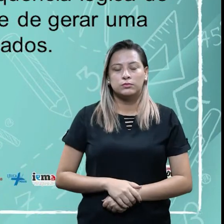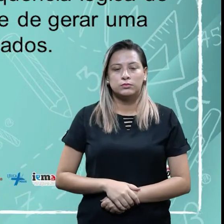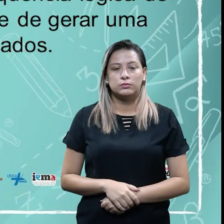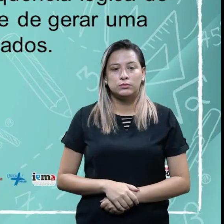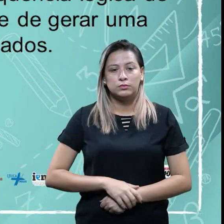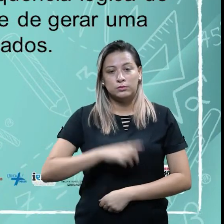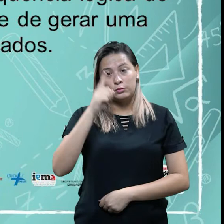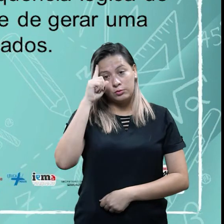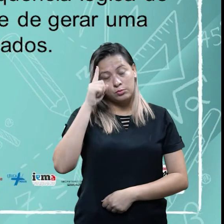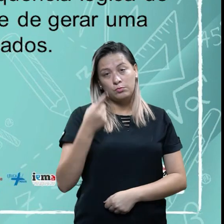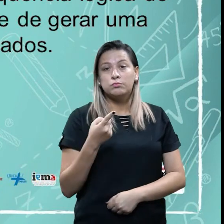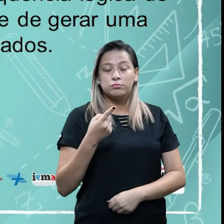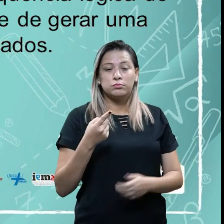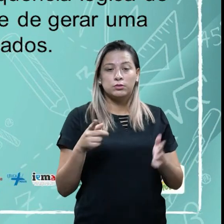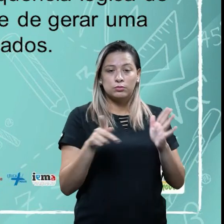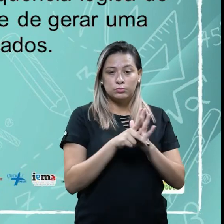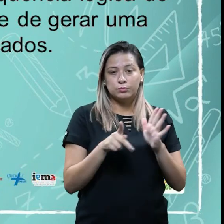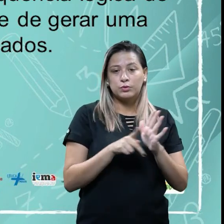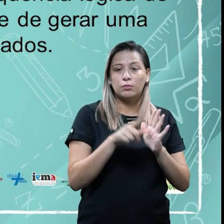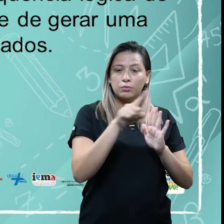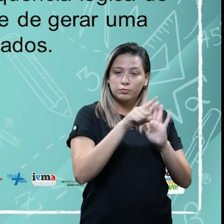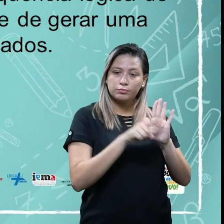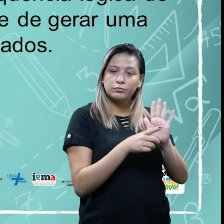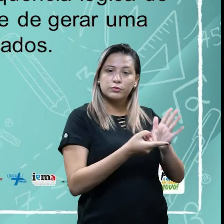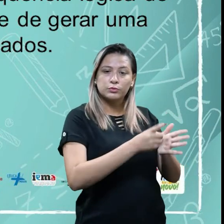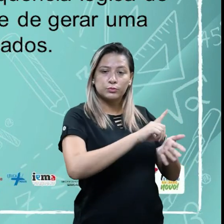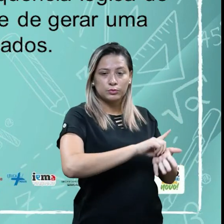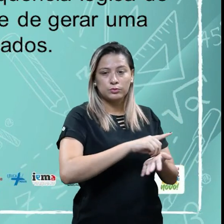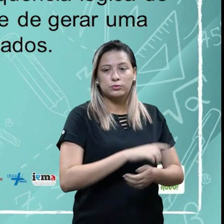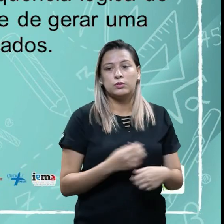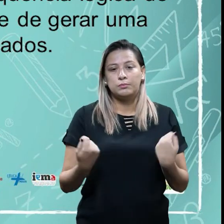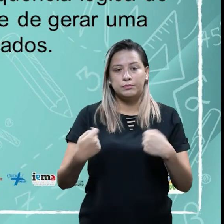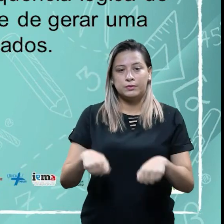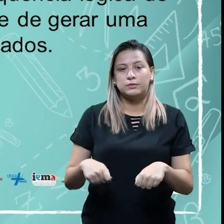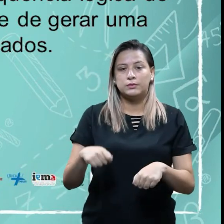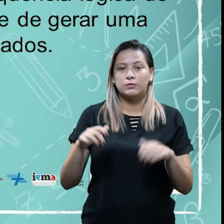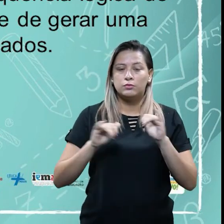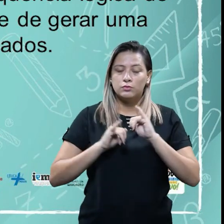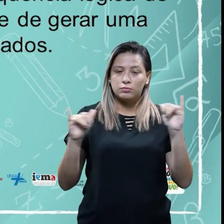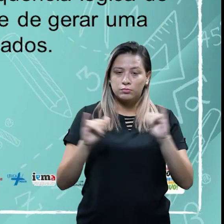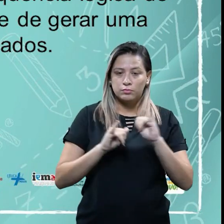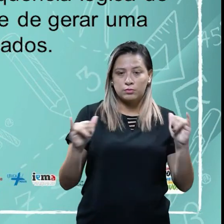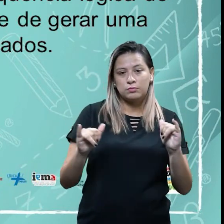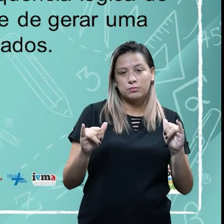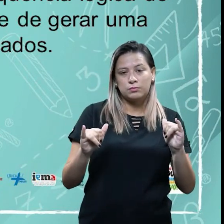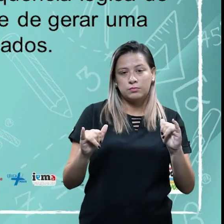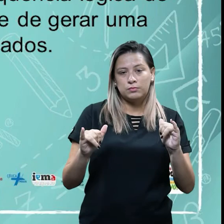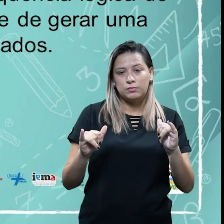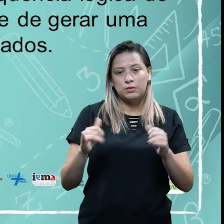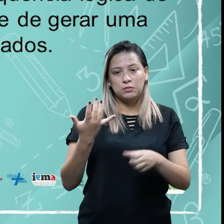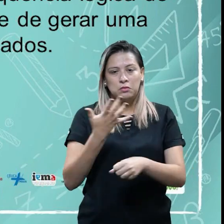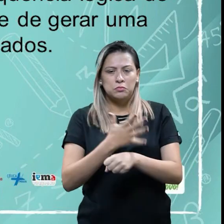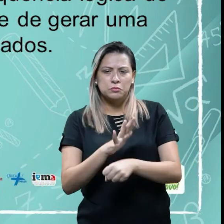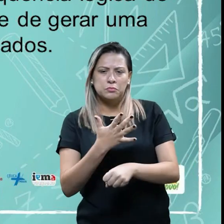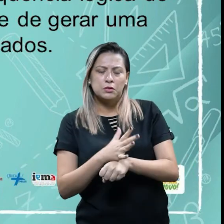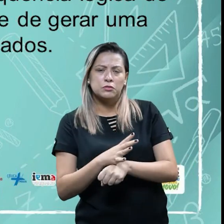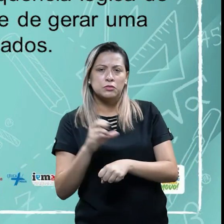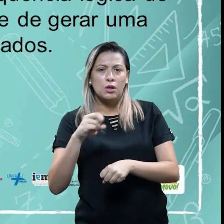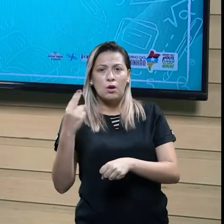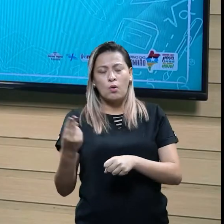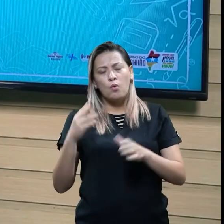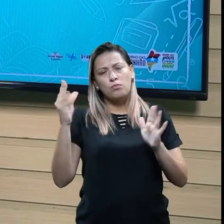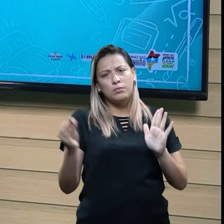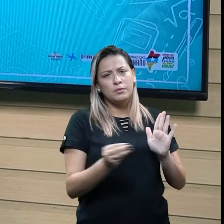grande capacidade de gerar uma informação, executar uma tarefa ou armazenar dados, que é exatamente o que a gente faz bastante,